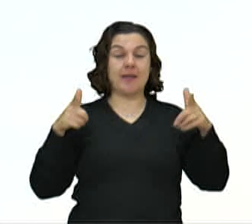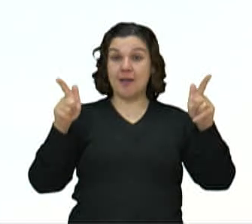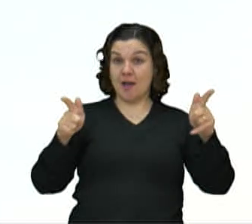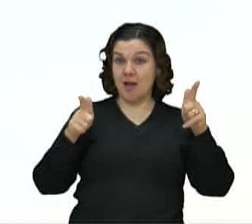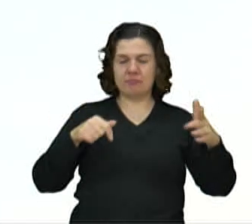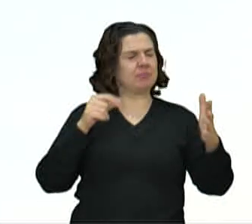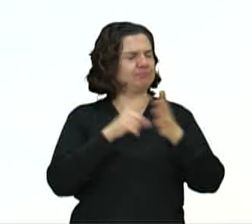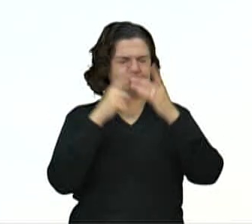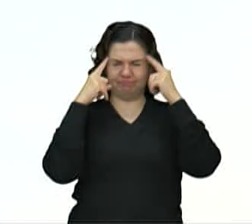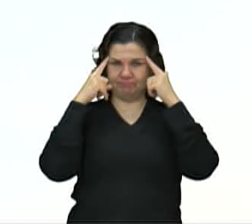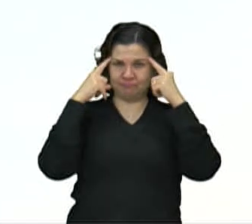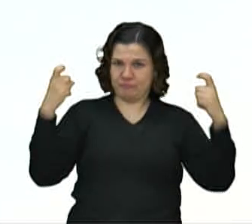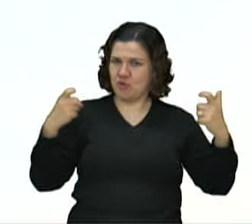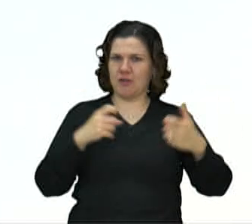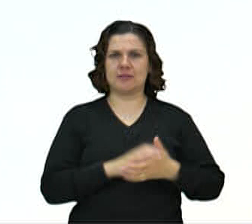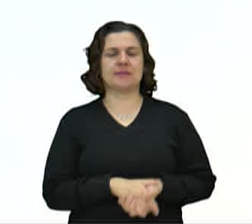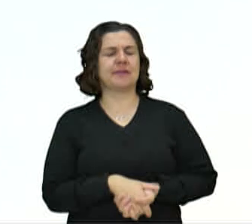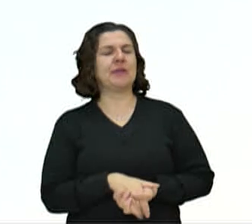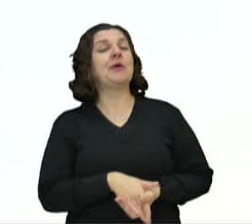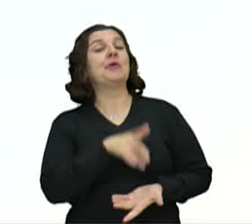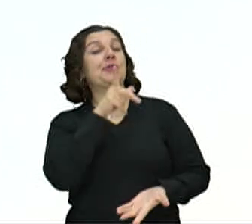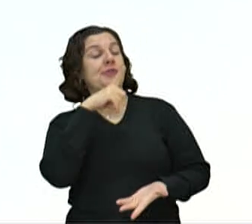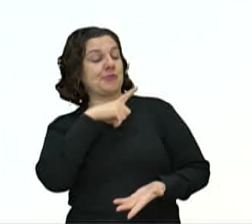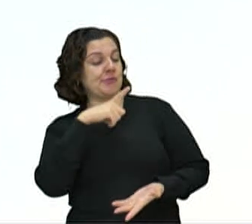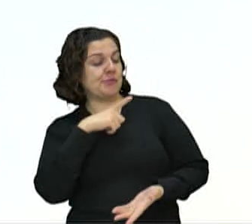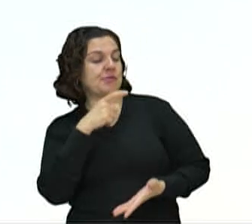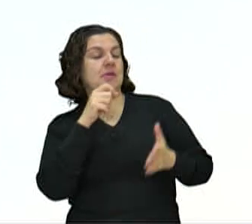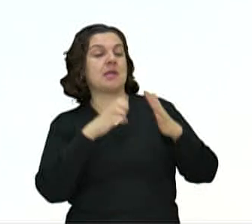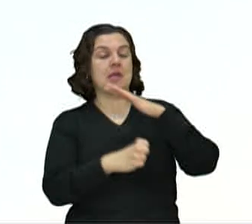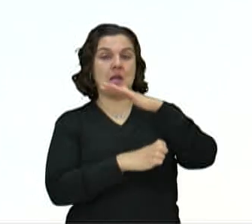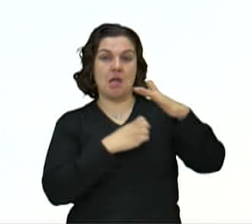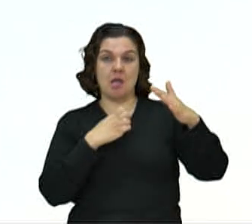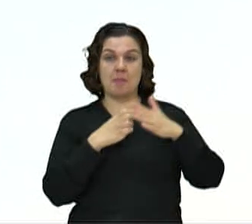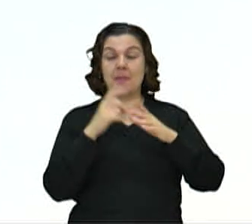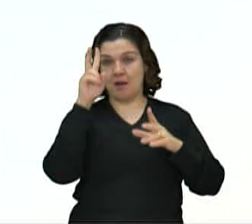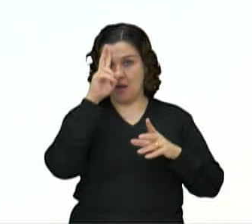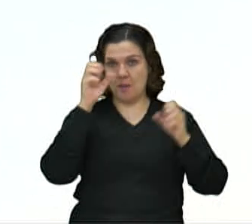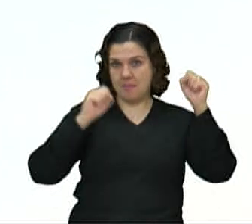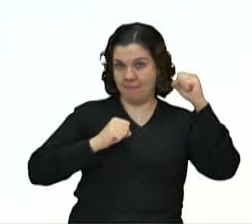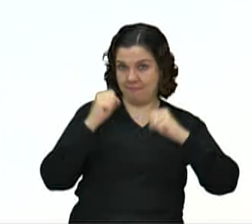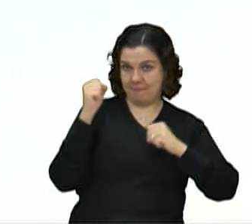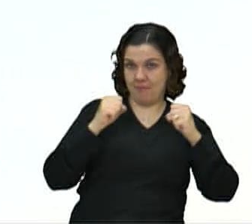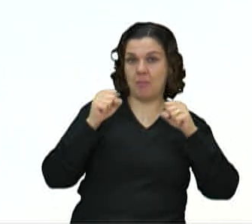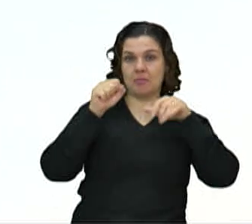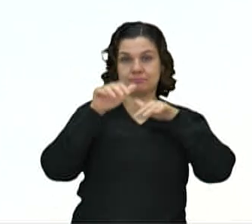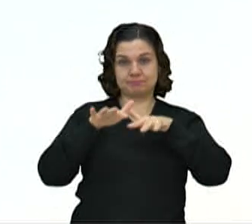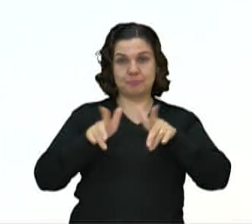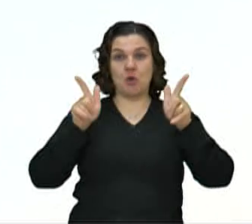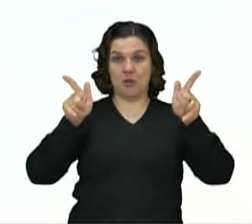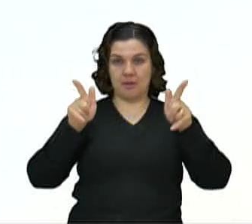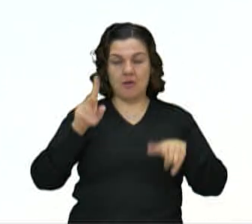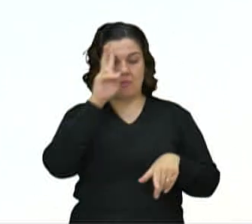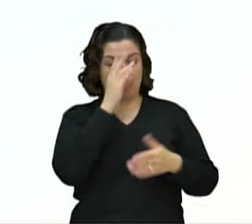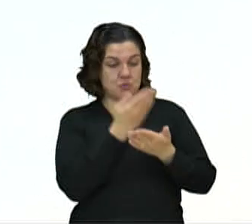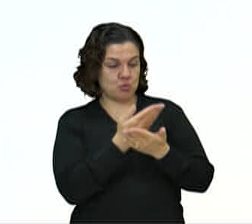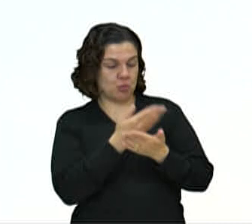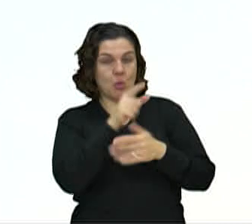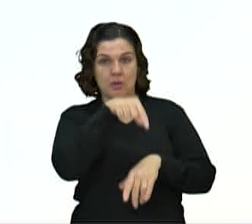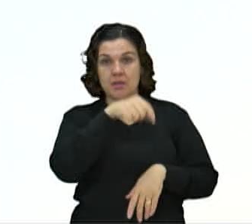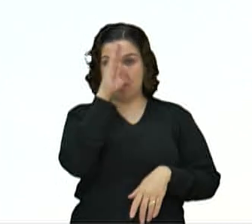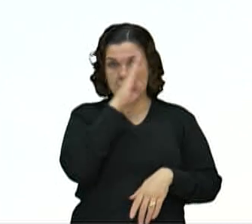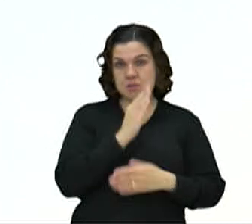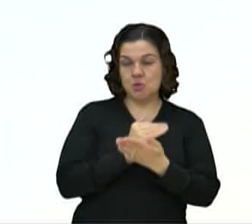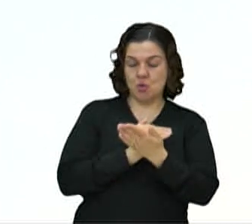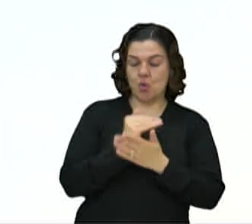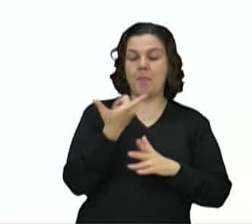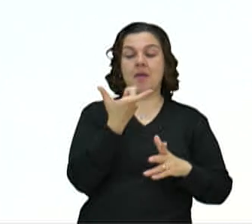violência. Então, havia greves operárias. Lembra que nós já estudamos isso sobre o Brasil? Começo do século